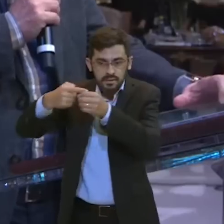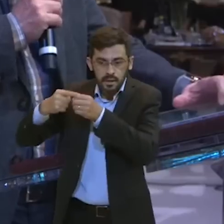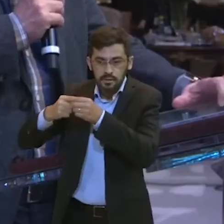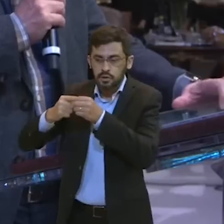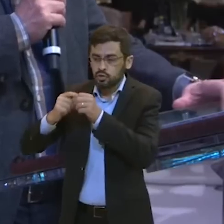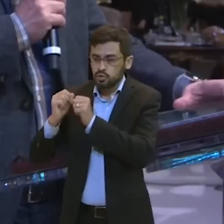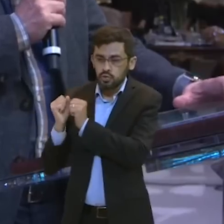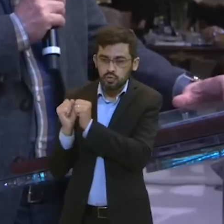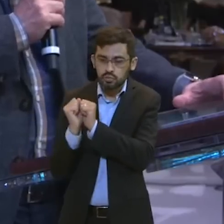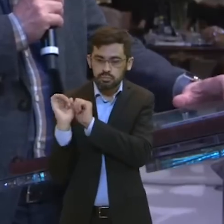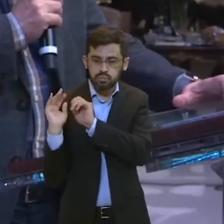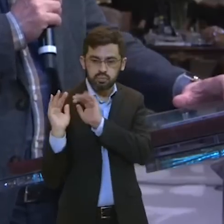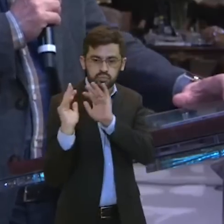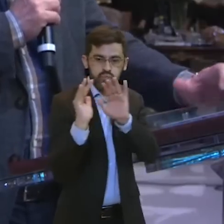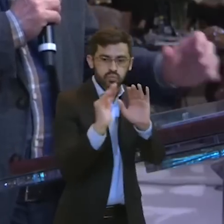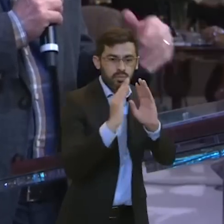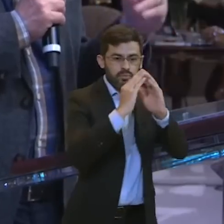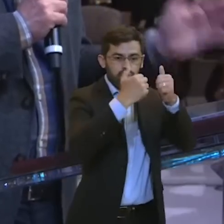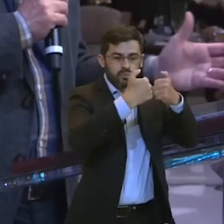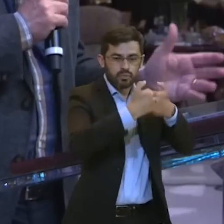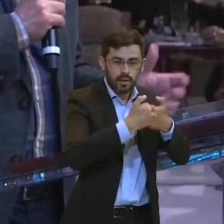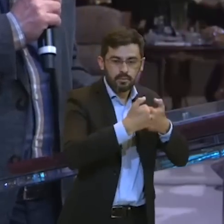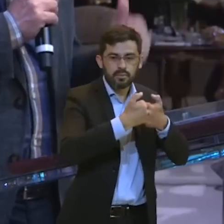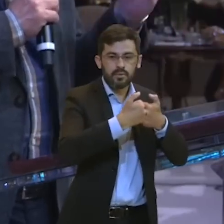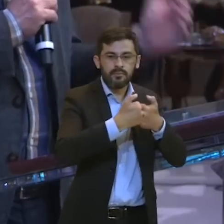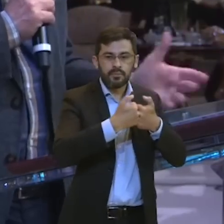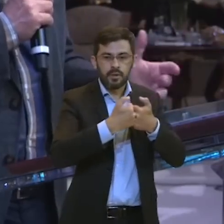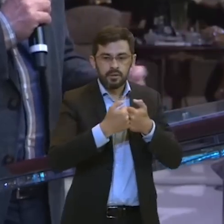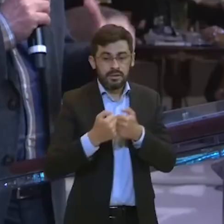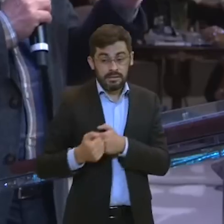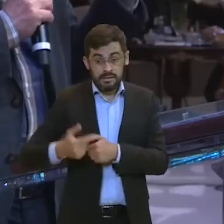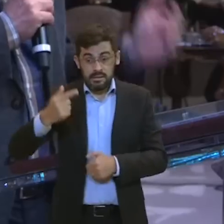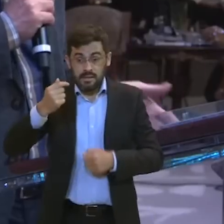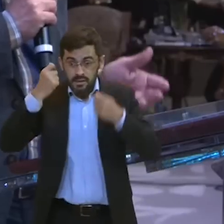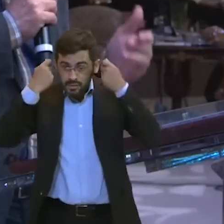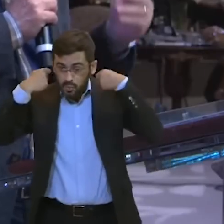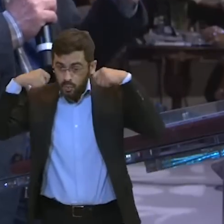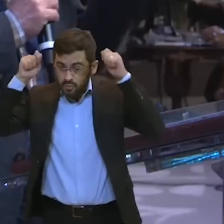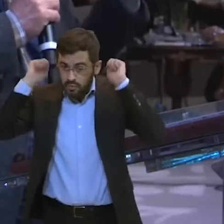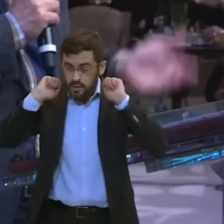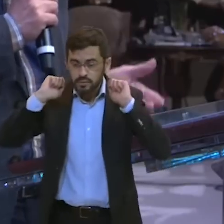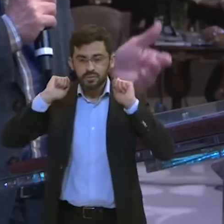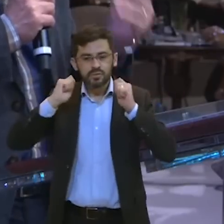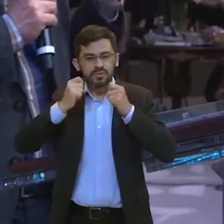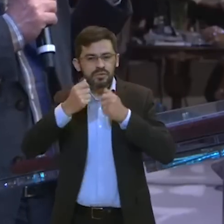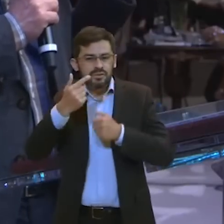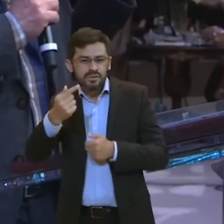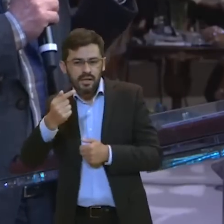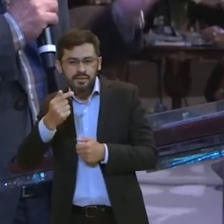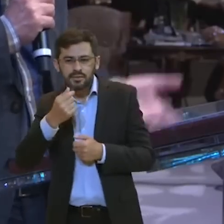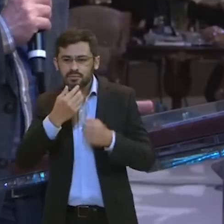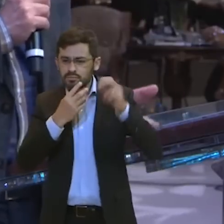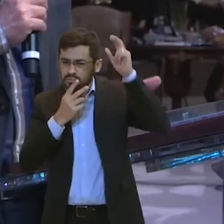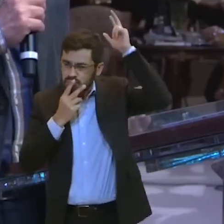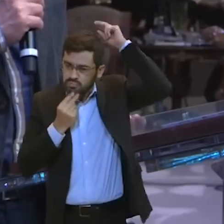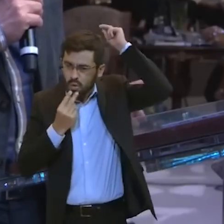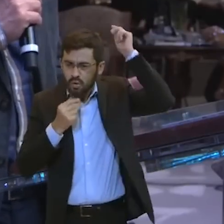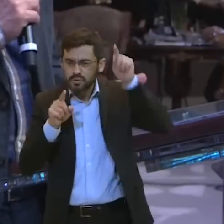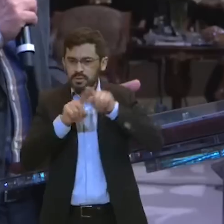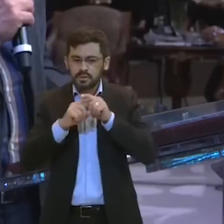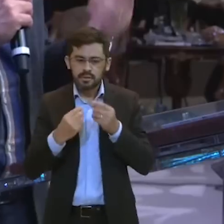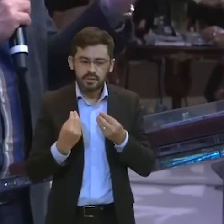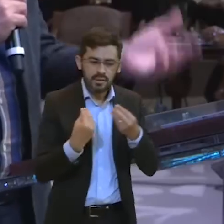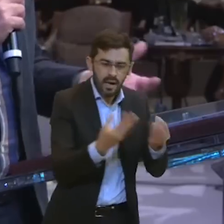subiram ao templo do Senhor, levando 7 novilhos, 7 carneiros, 7 cordeiros, 7 bodes, como oferta